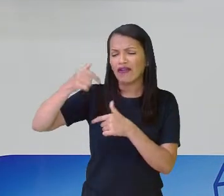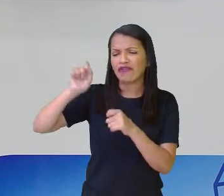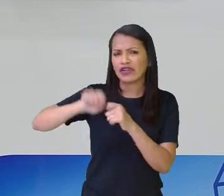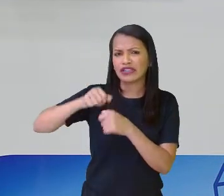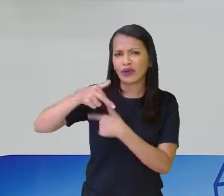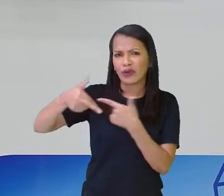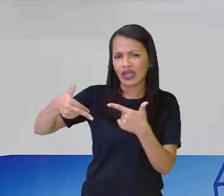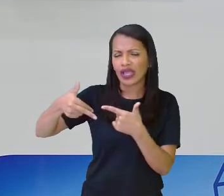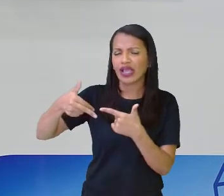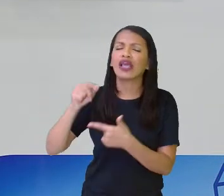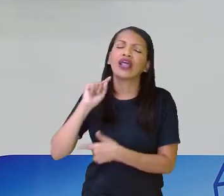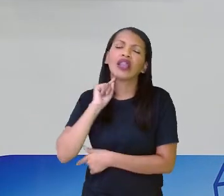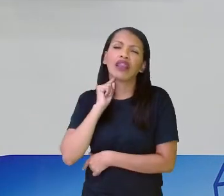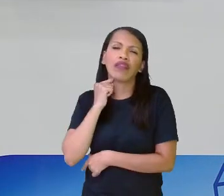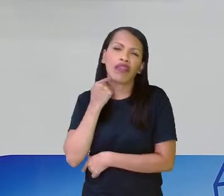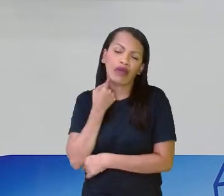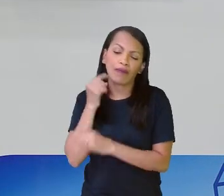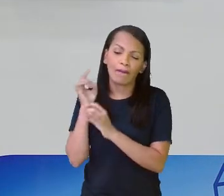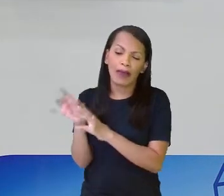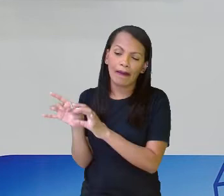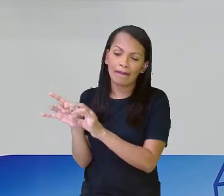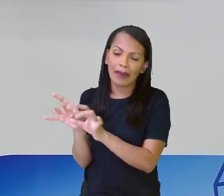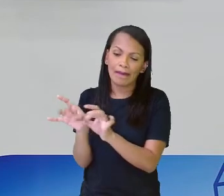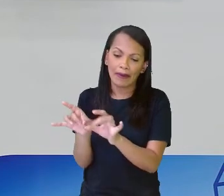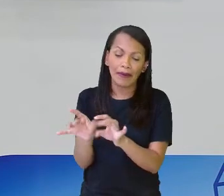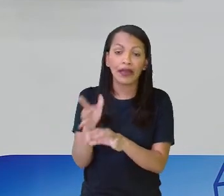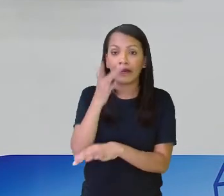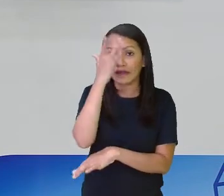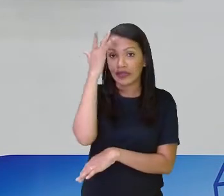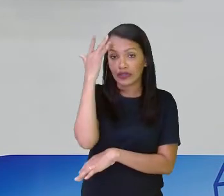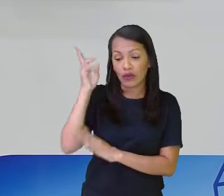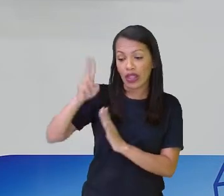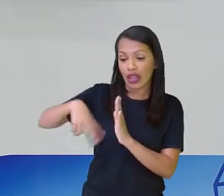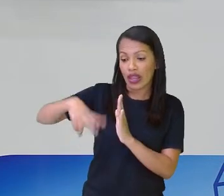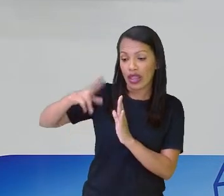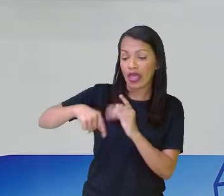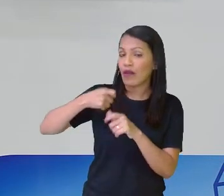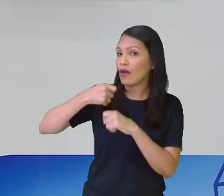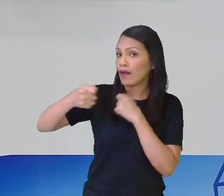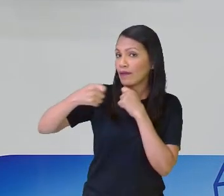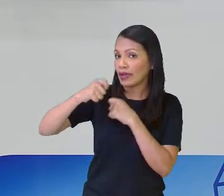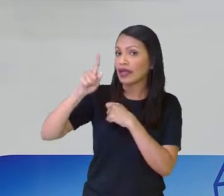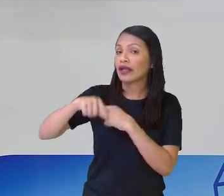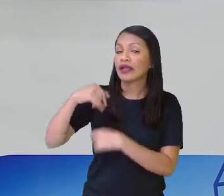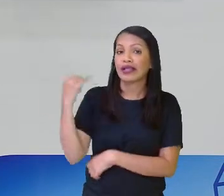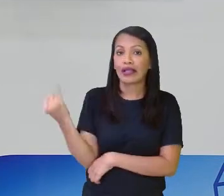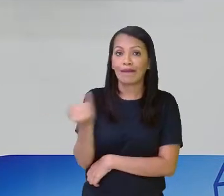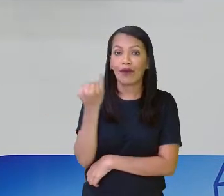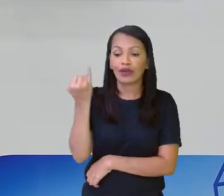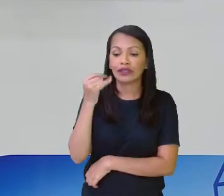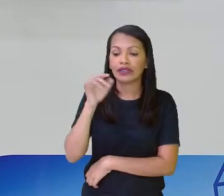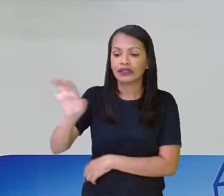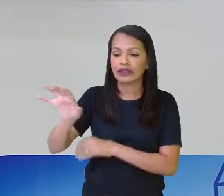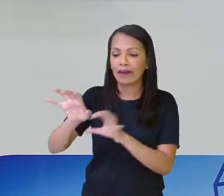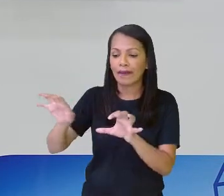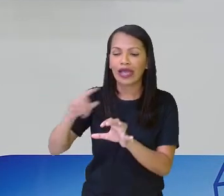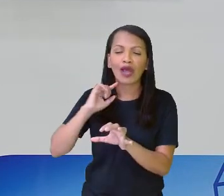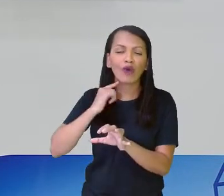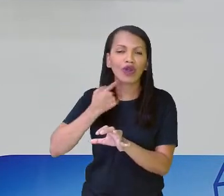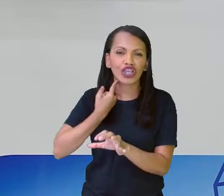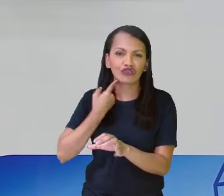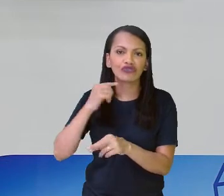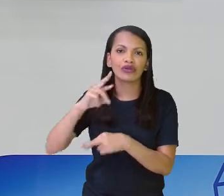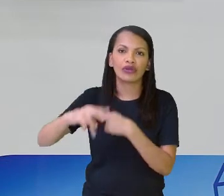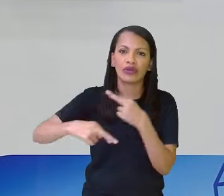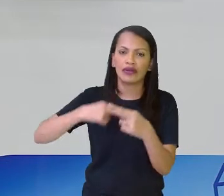lixo. Então, se essas pessoas, por exemplo, leem uma reportagem que fale da importância da coleta seletiva, da